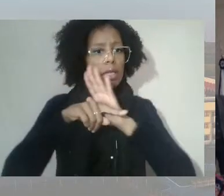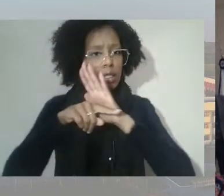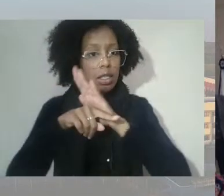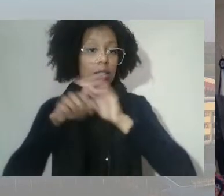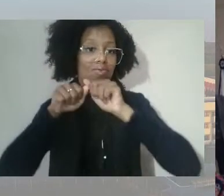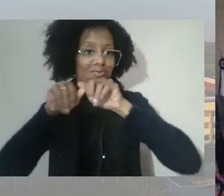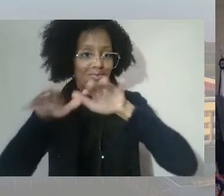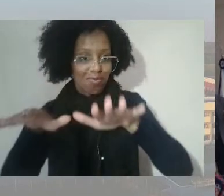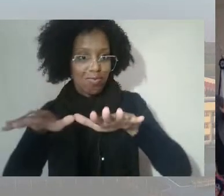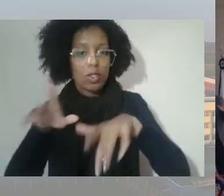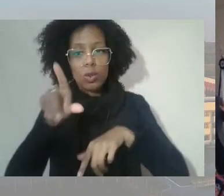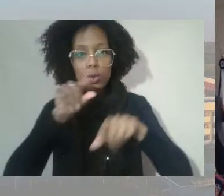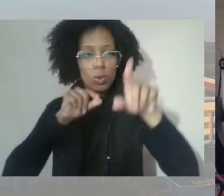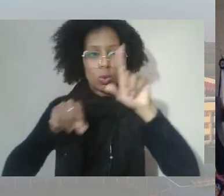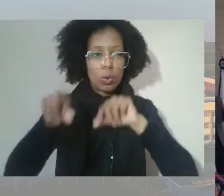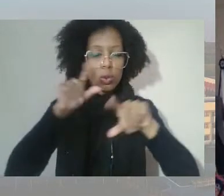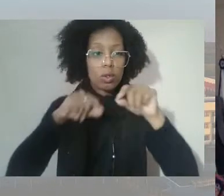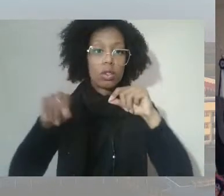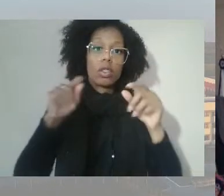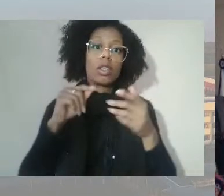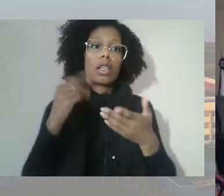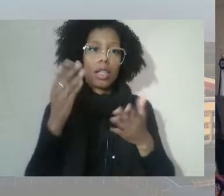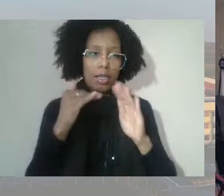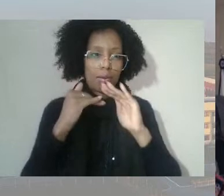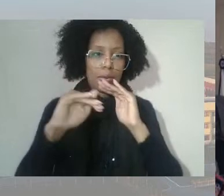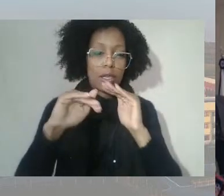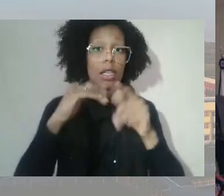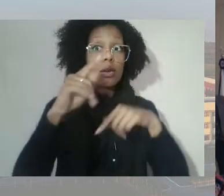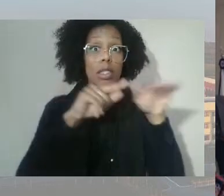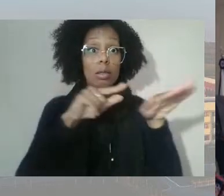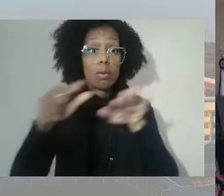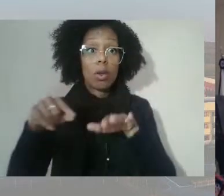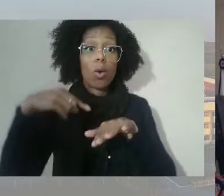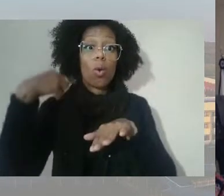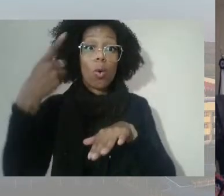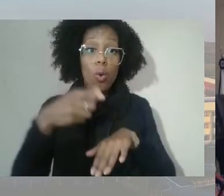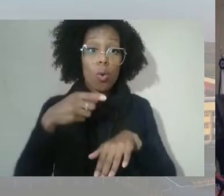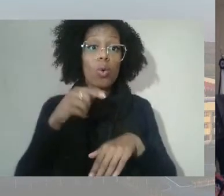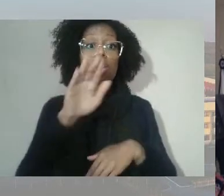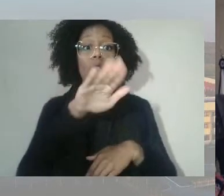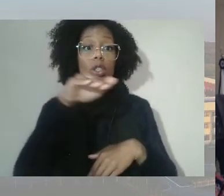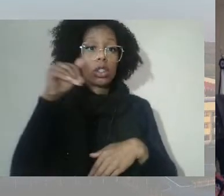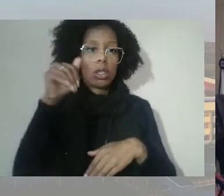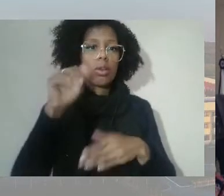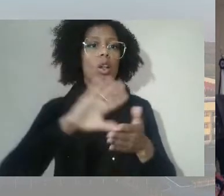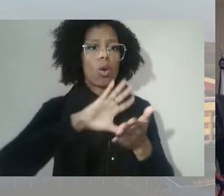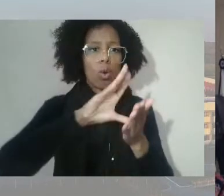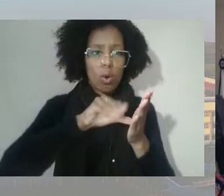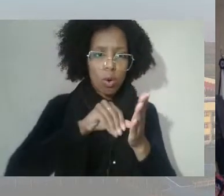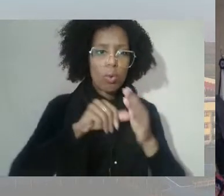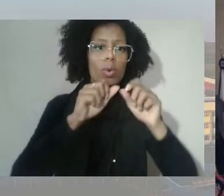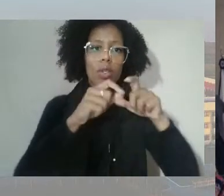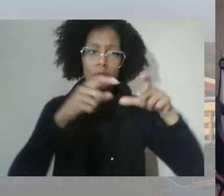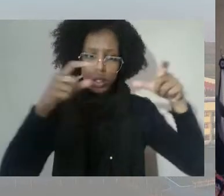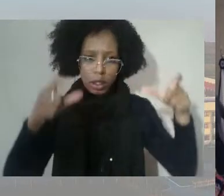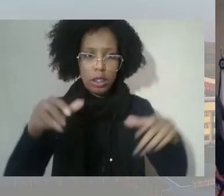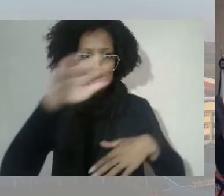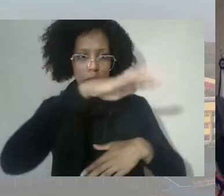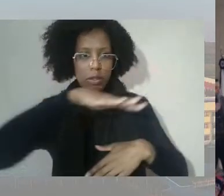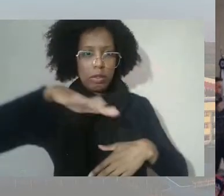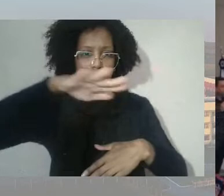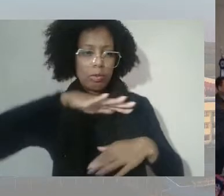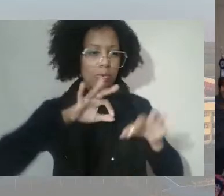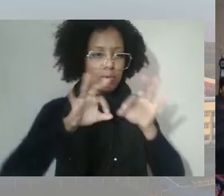Extensão. Tá? Então fica esse encaminhamento, a partir da semana que vem chamaremos para fazer a comissão geral, e a comissão geral monta a